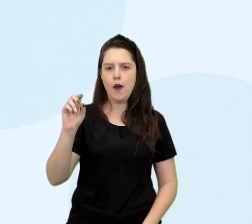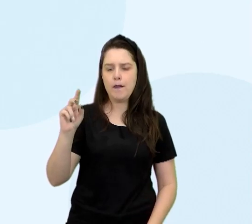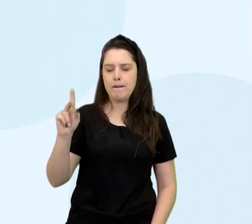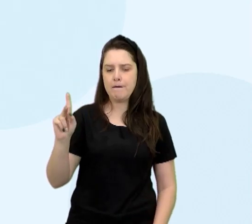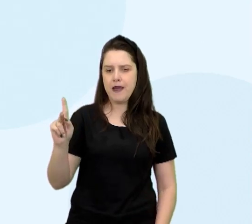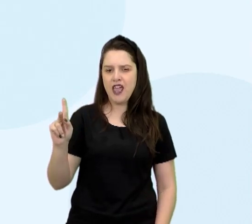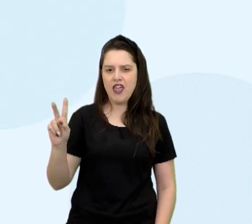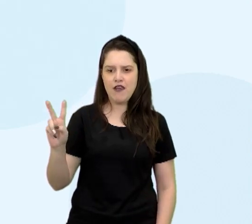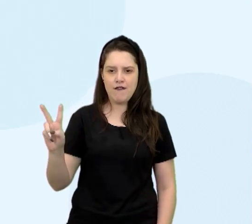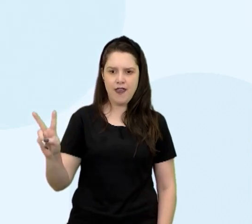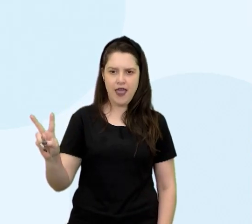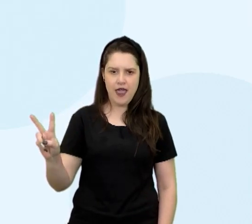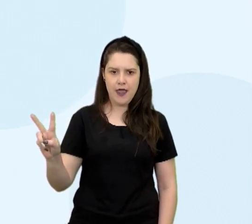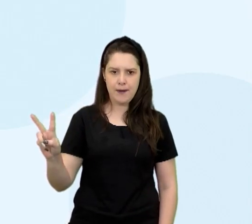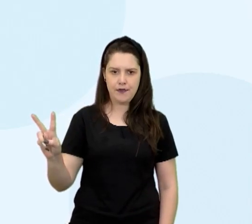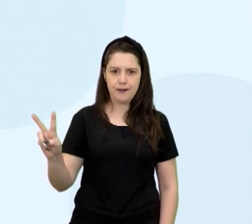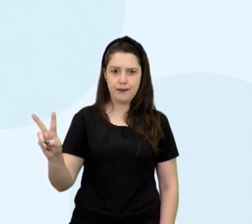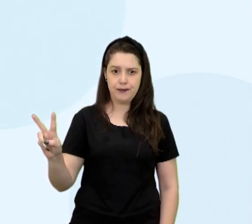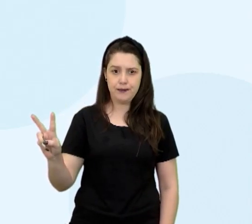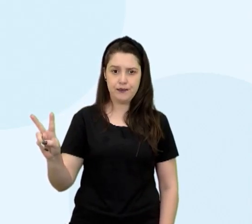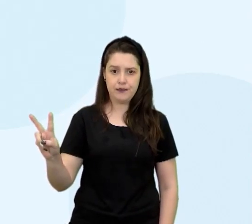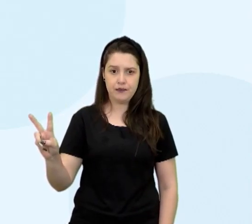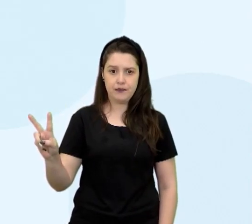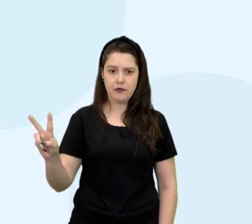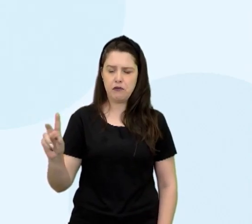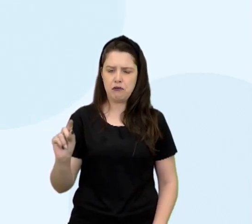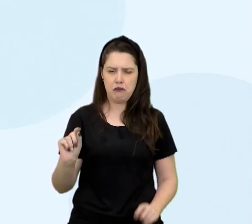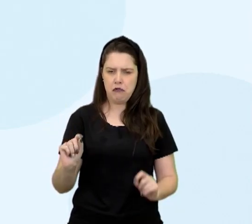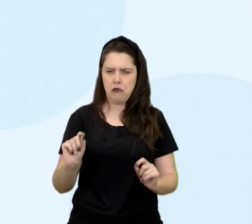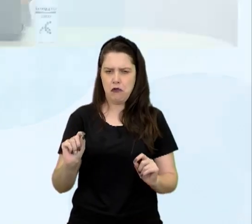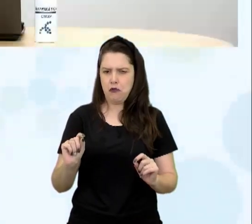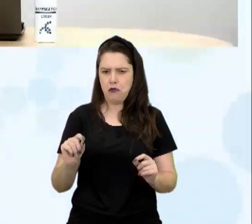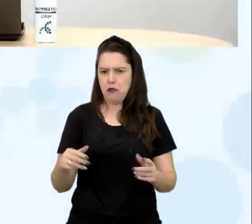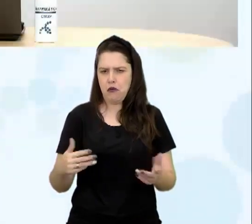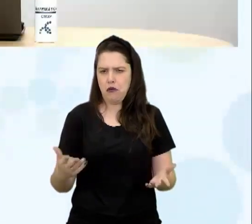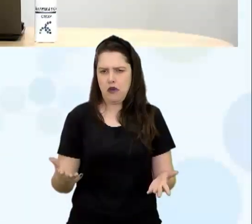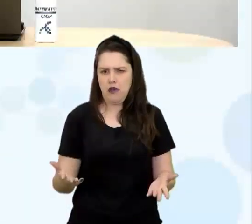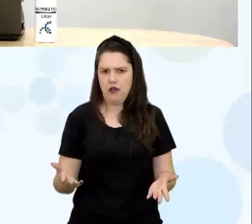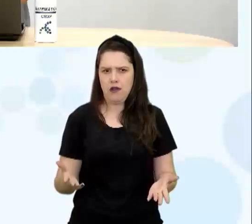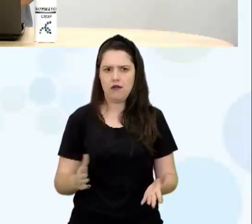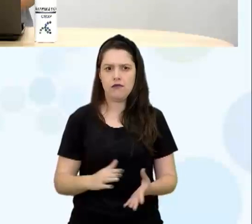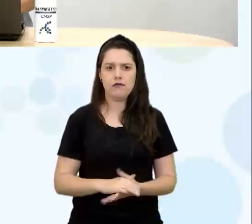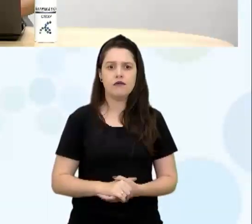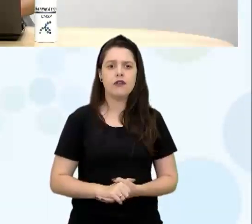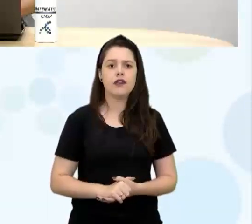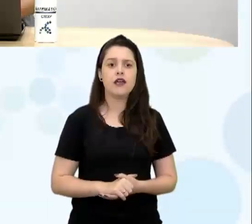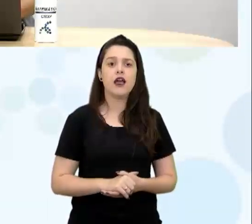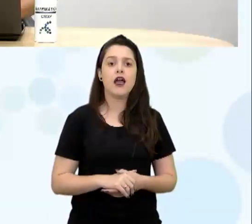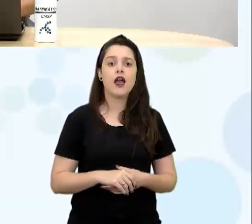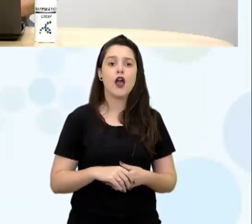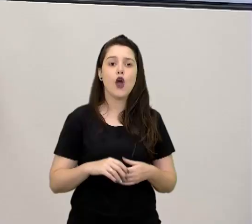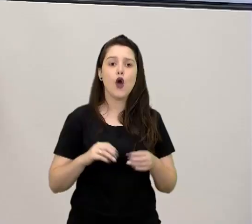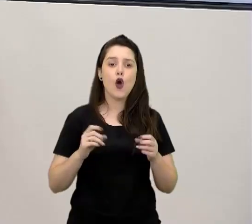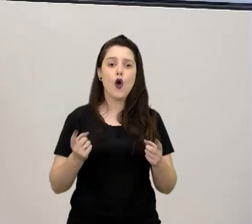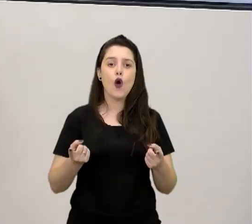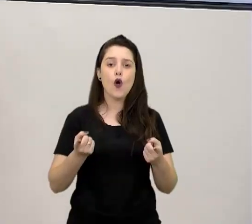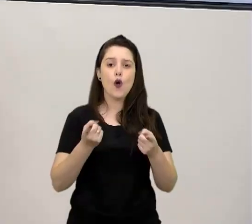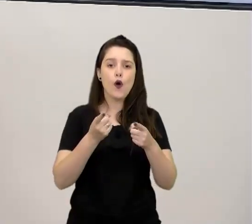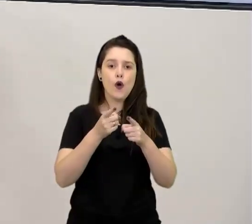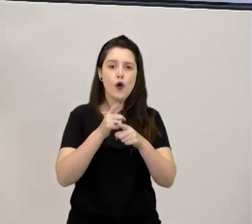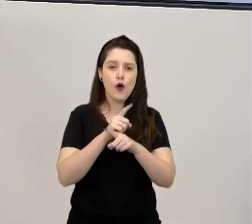é uma novidade aqui, viu, Tony? O que é o OPV? A gente não falou. Spoiler. Boa. Desculpa. Opostos pelo vértice. Quando você tem